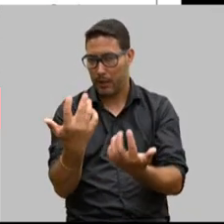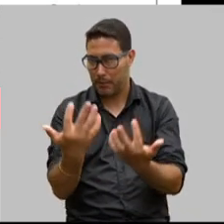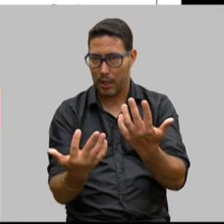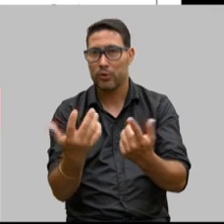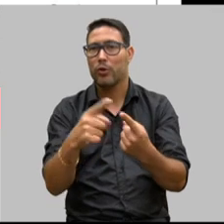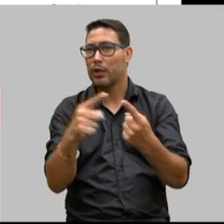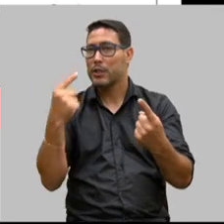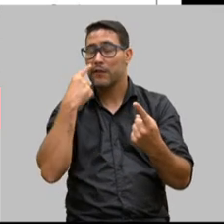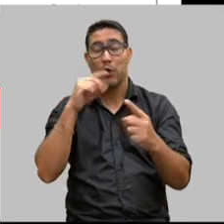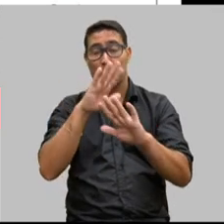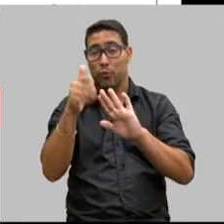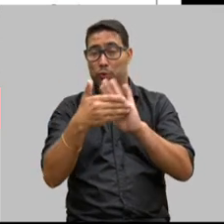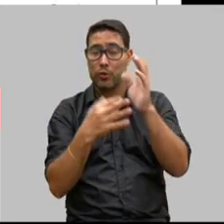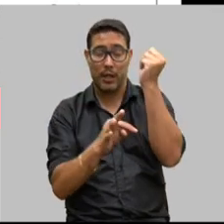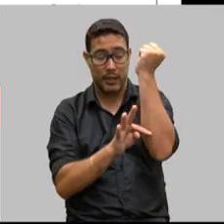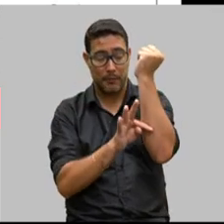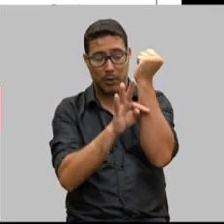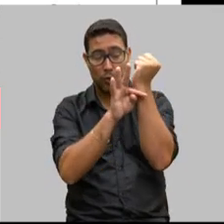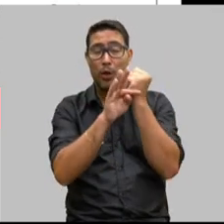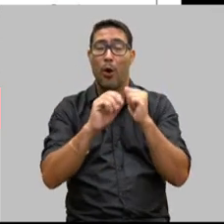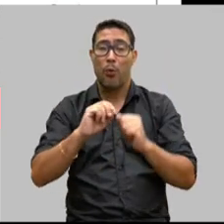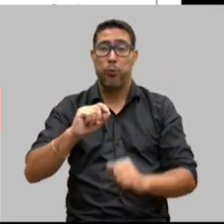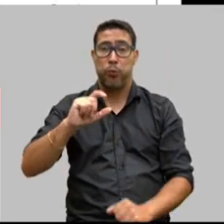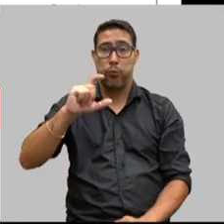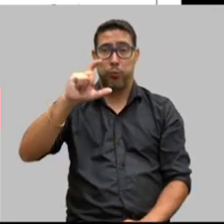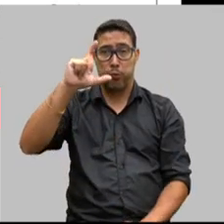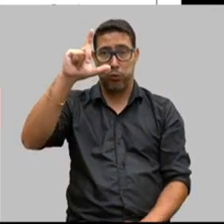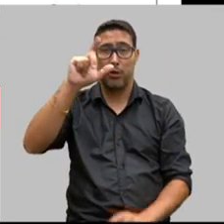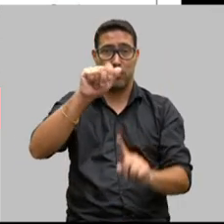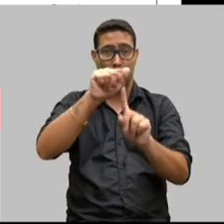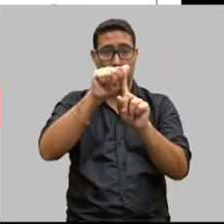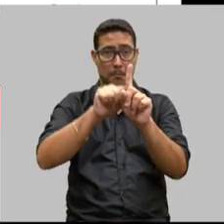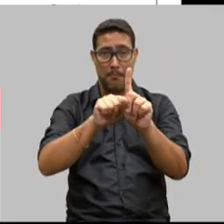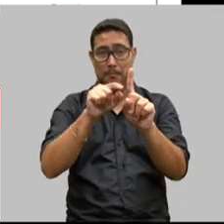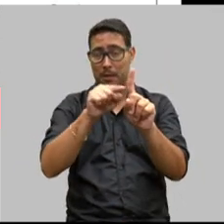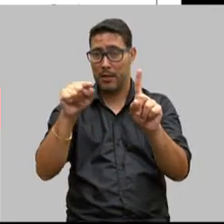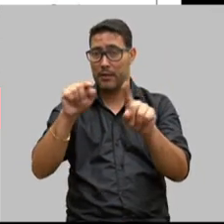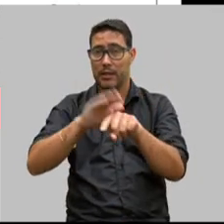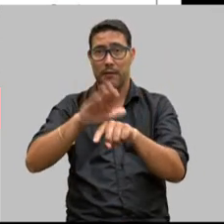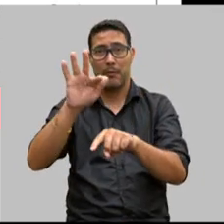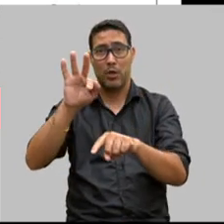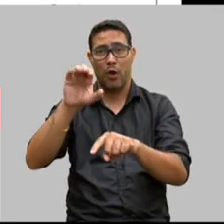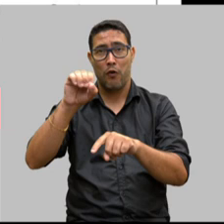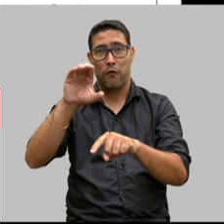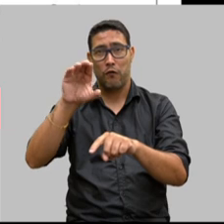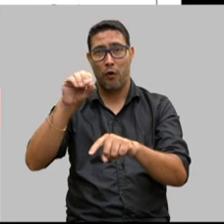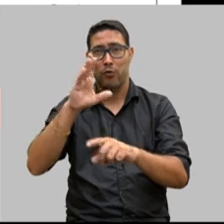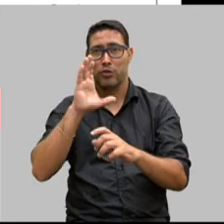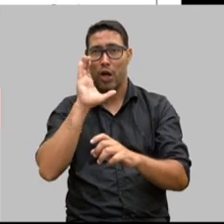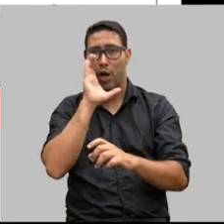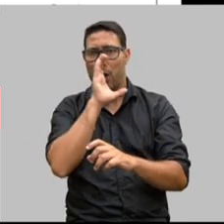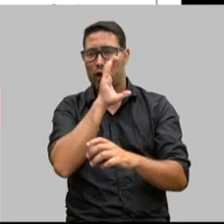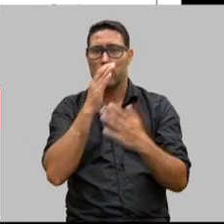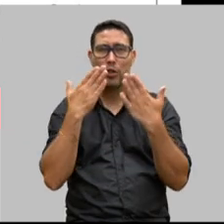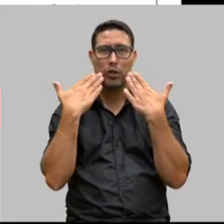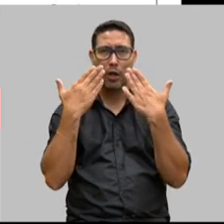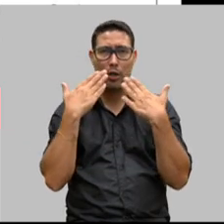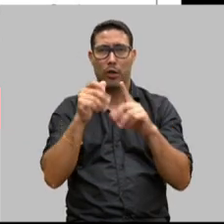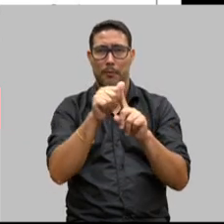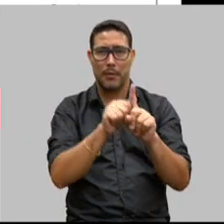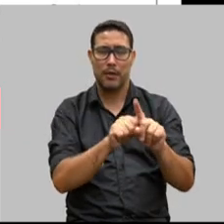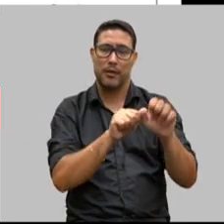focos de calor. Os meses com maior número de focos de calor são setembro